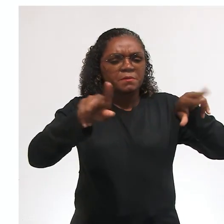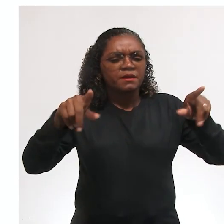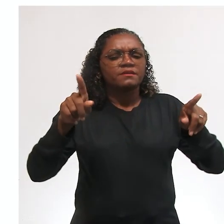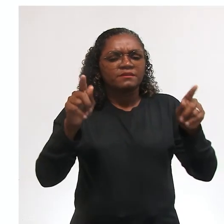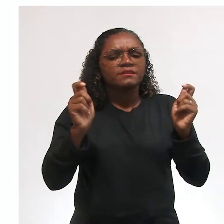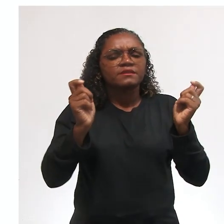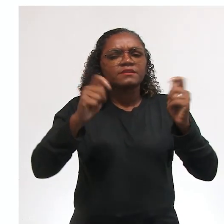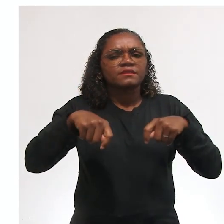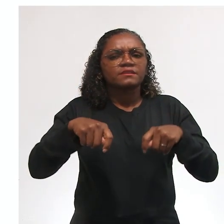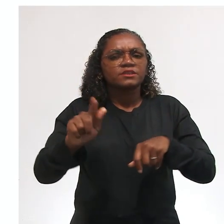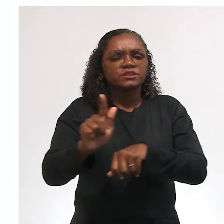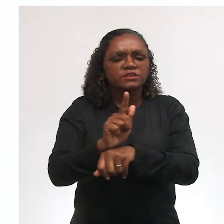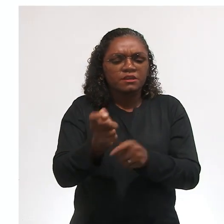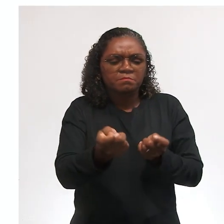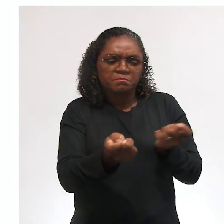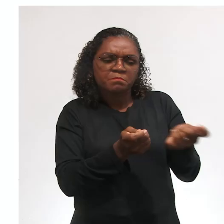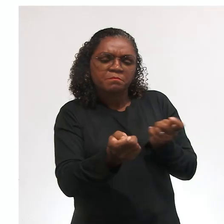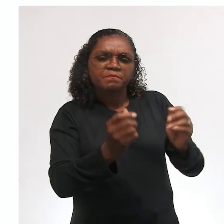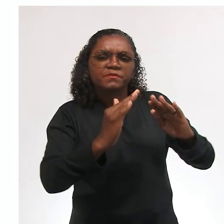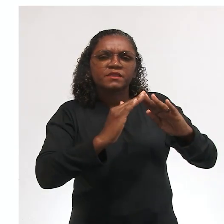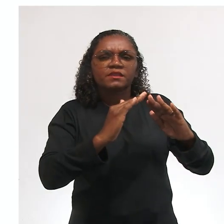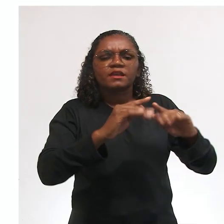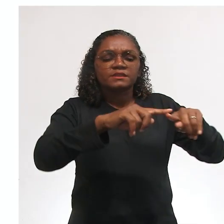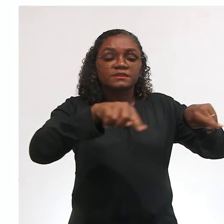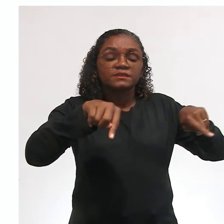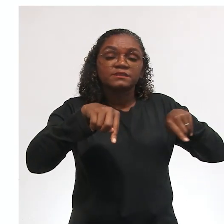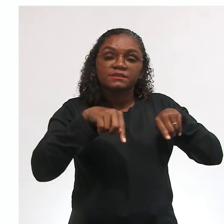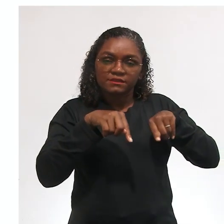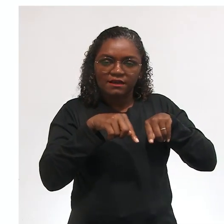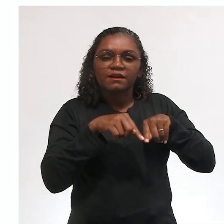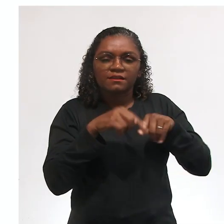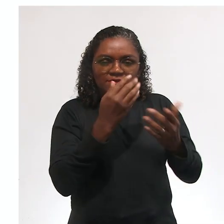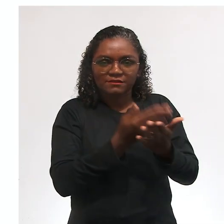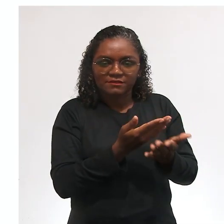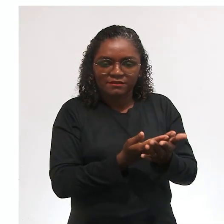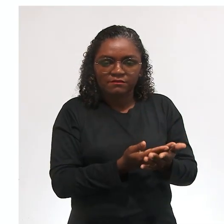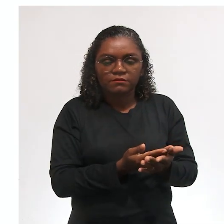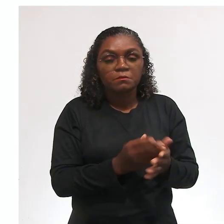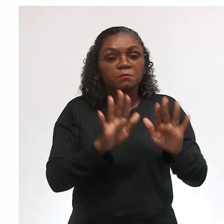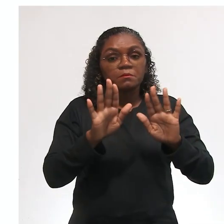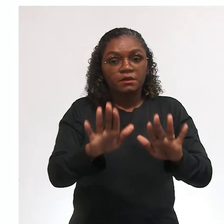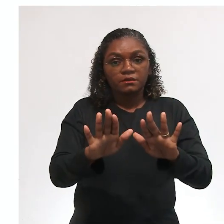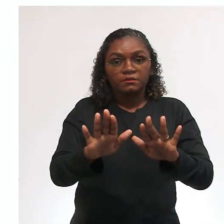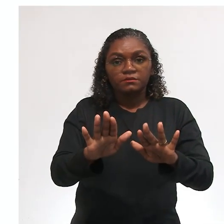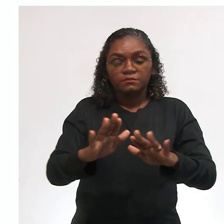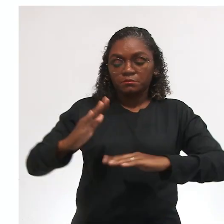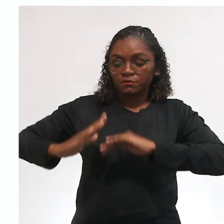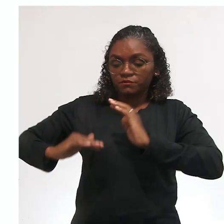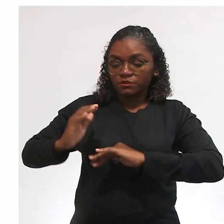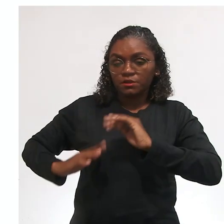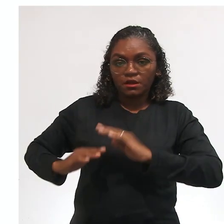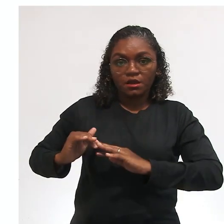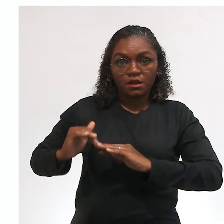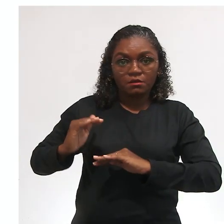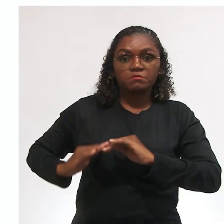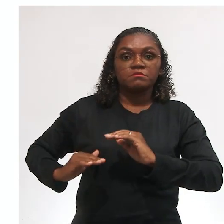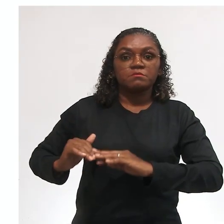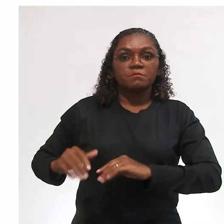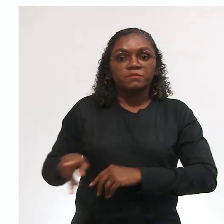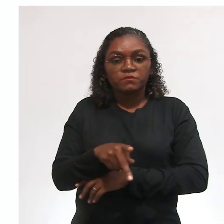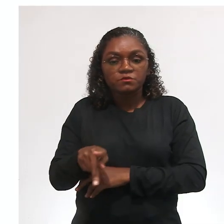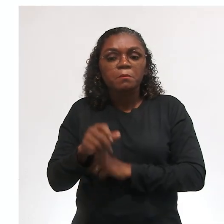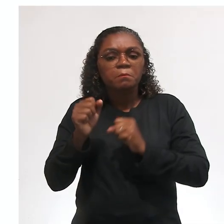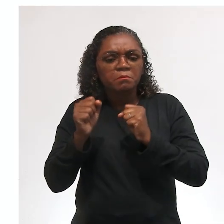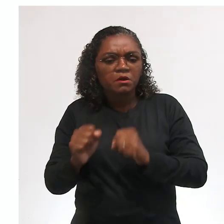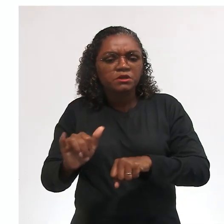e operante influenciam o comportamento, os educadores podem criar estratégias mais eficazes para motivar